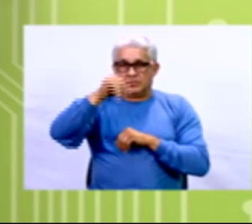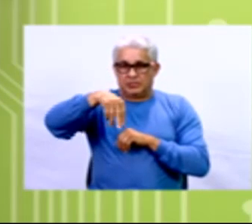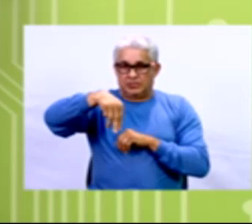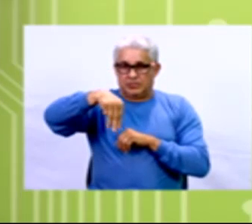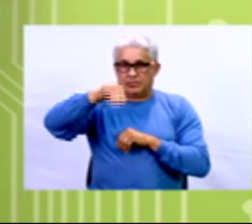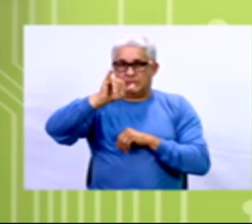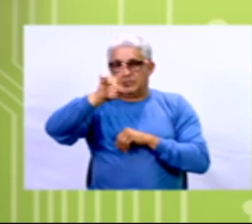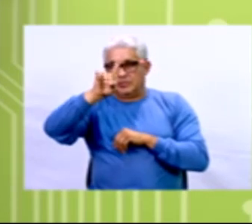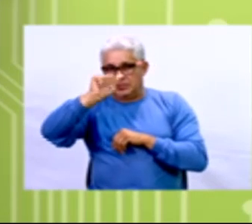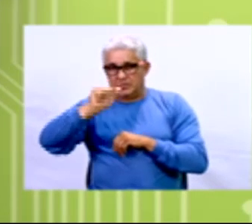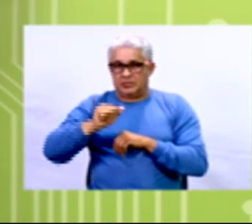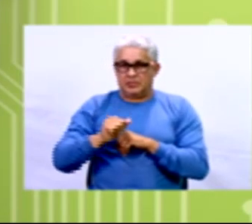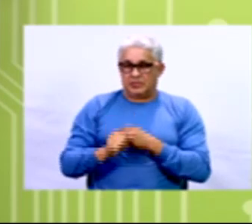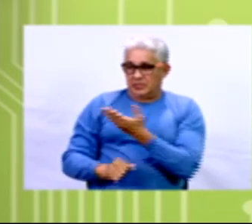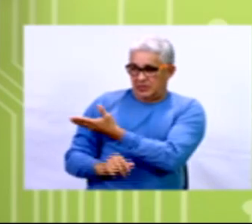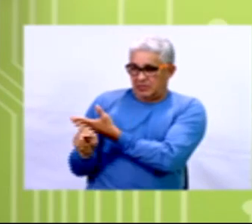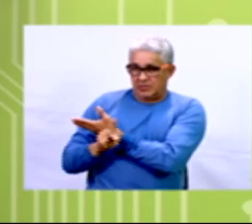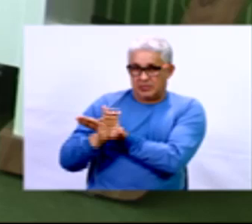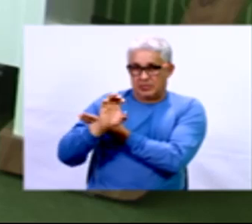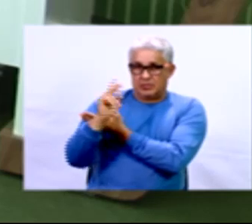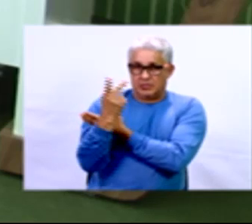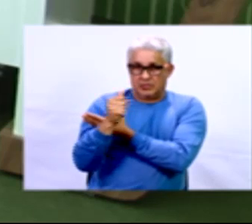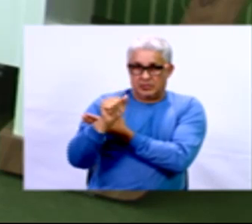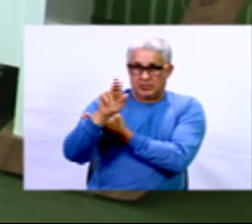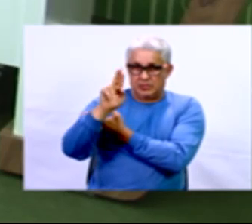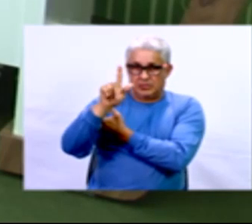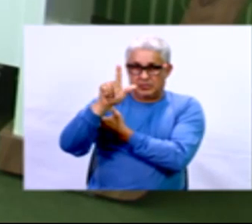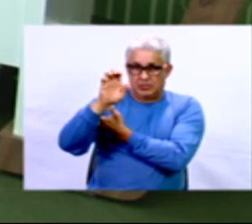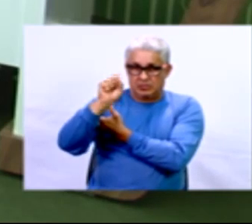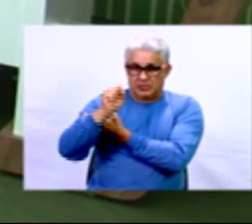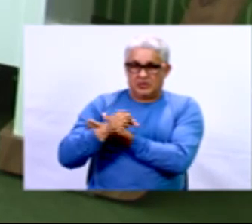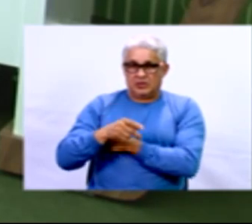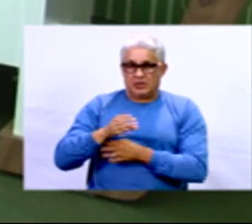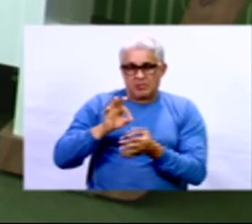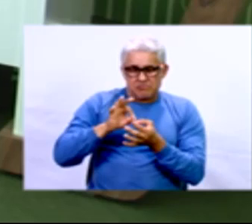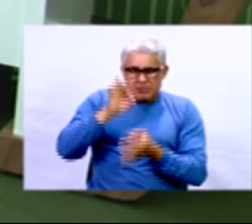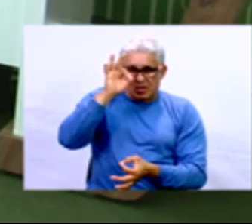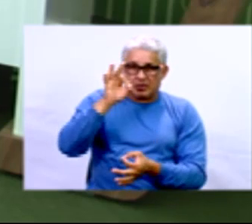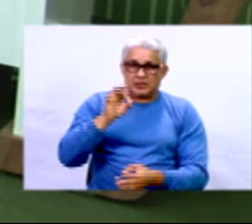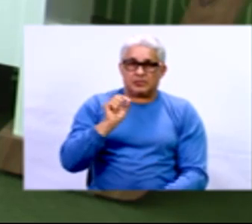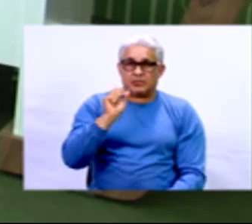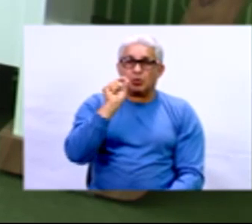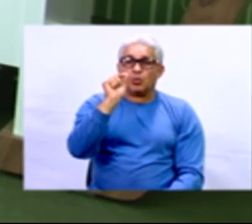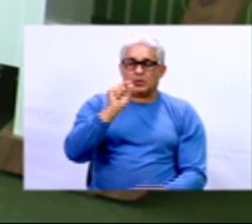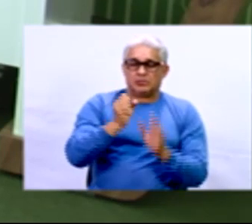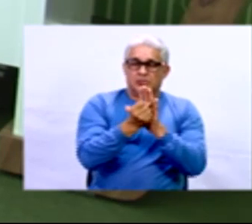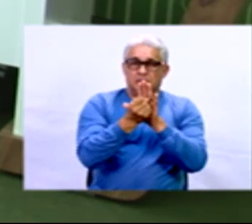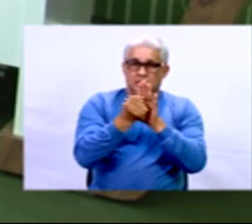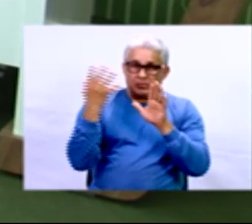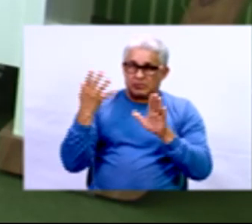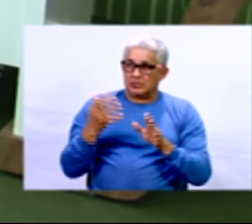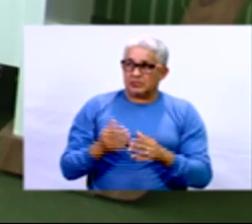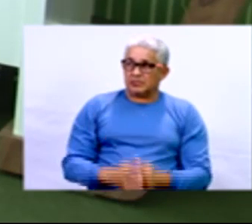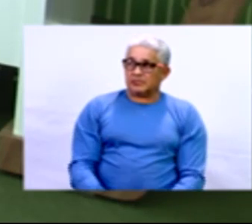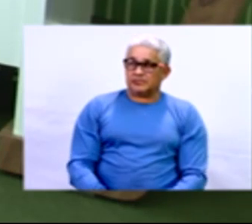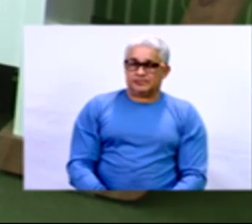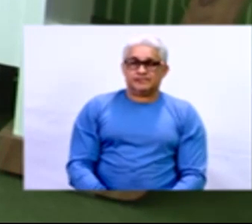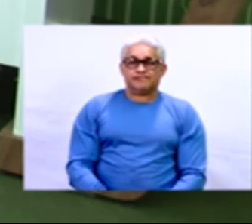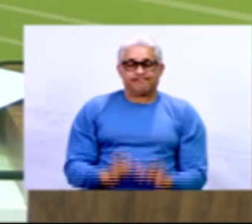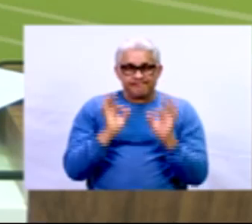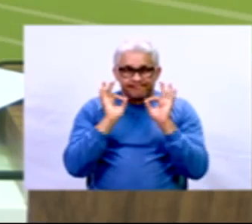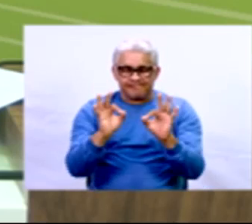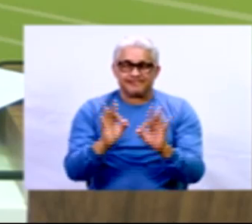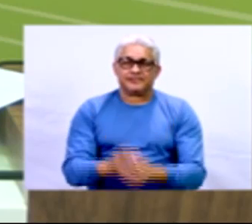um fechamento sobre essas aplicações. Ele vai falar um pouquinho mais sobre essas aplicações, né, professor? Isso mesmo,